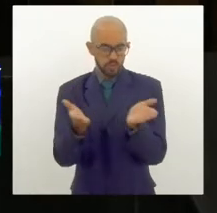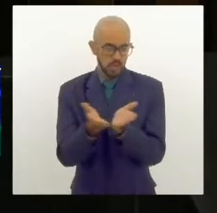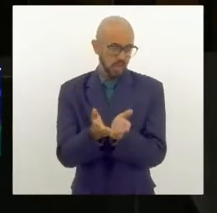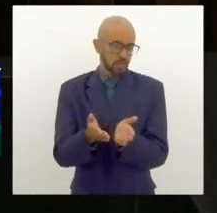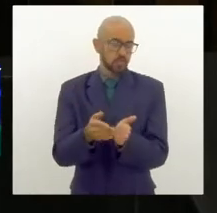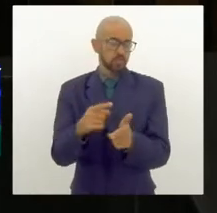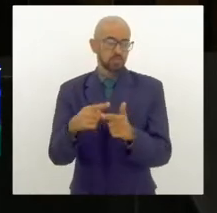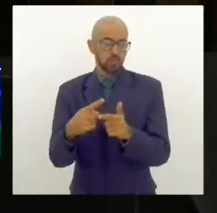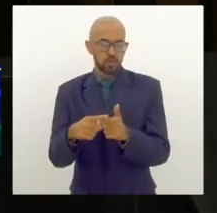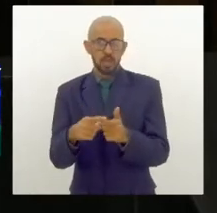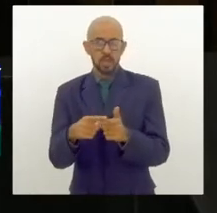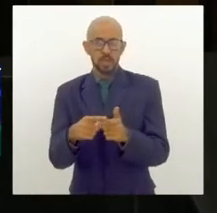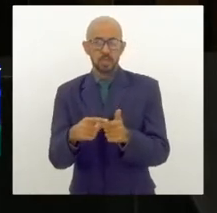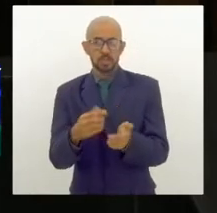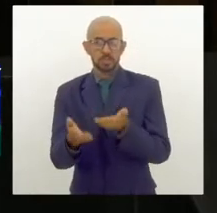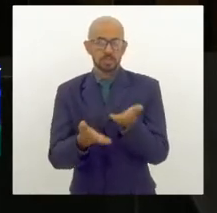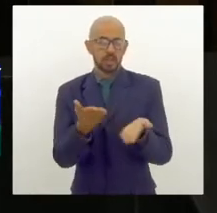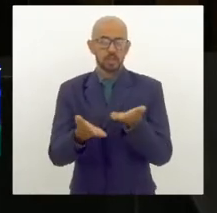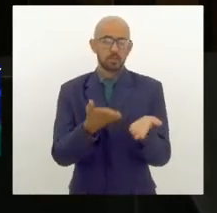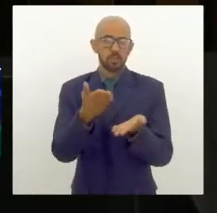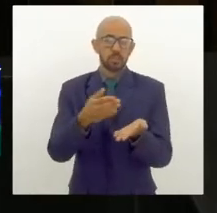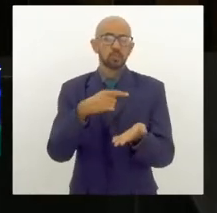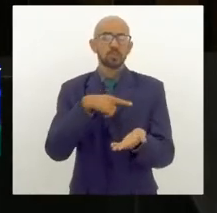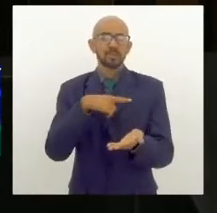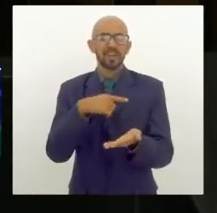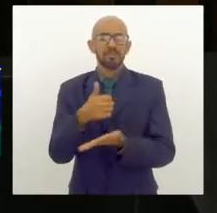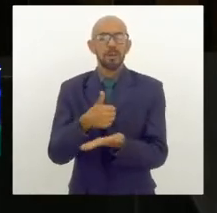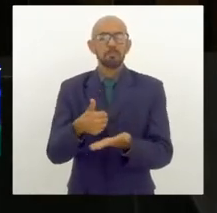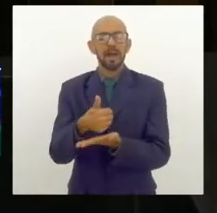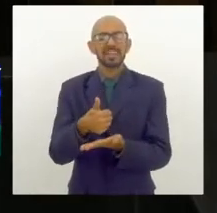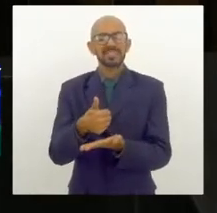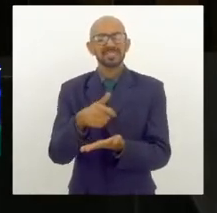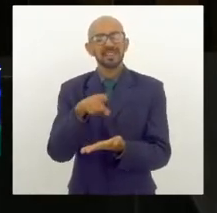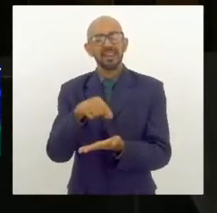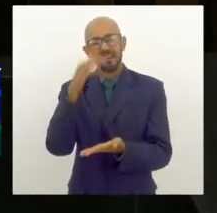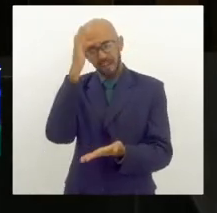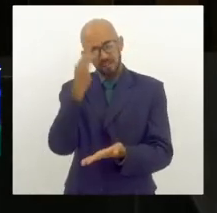tratamento, ela é baseada na fé.